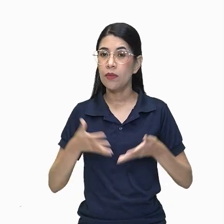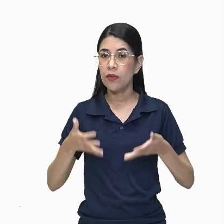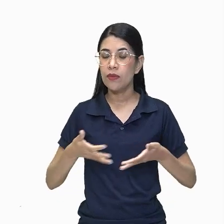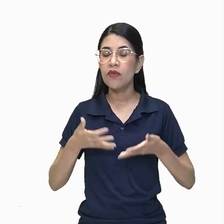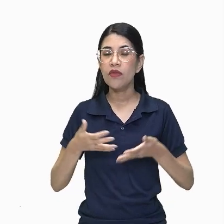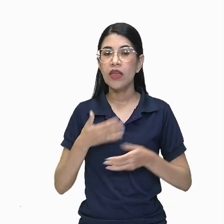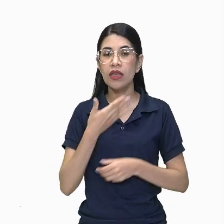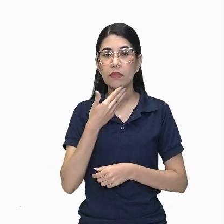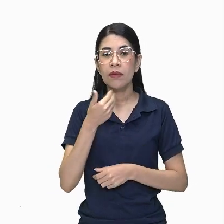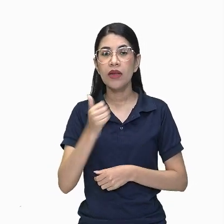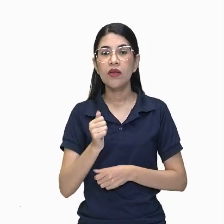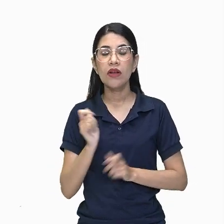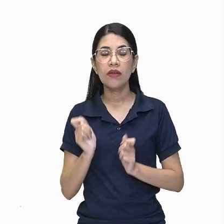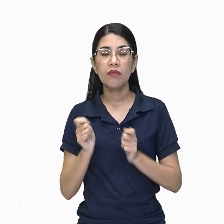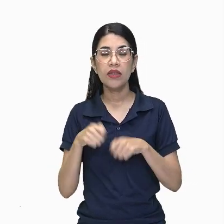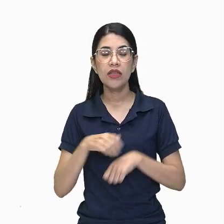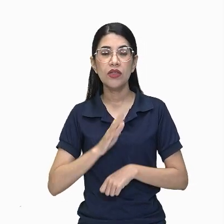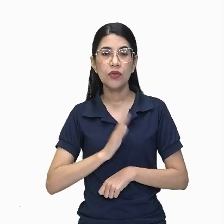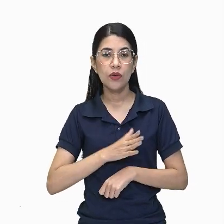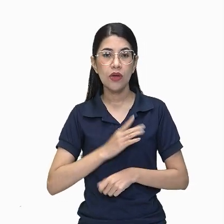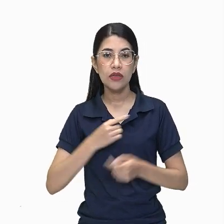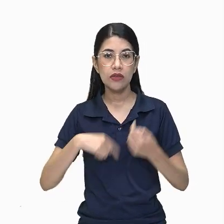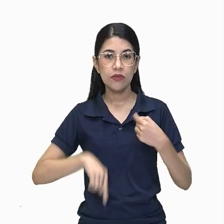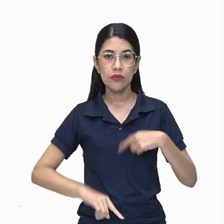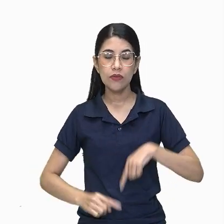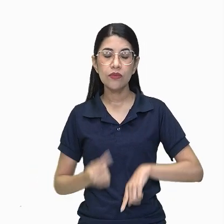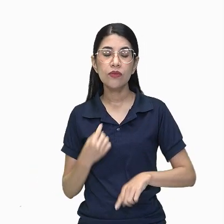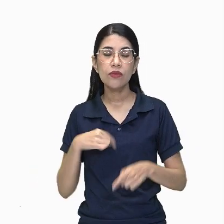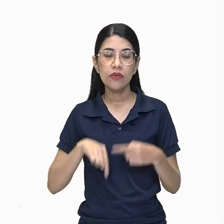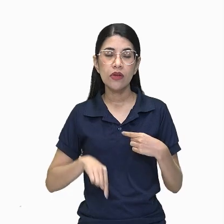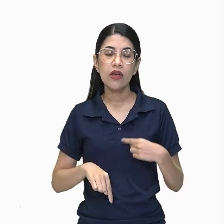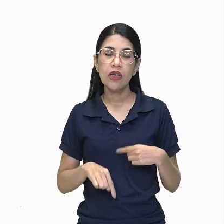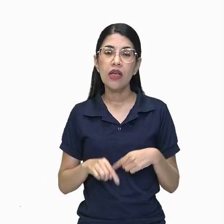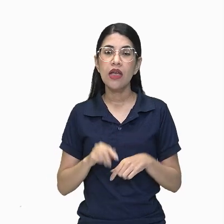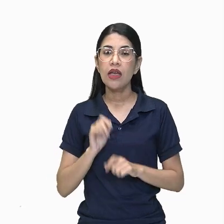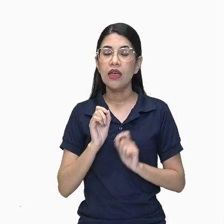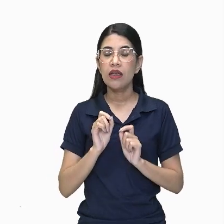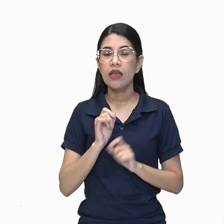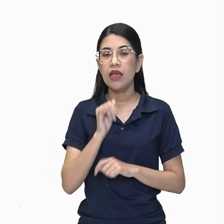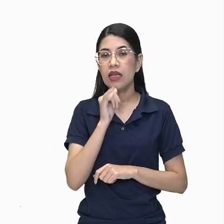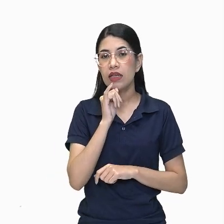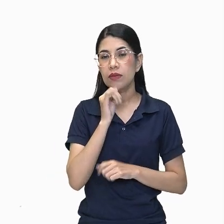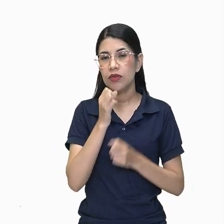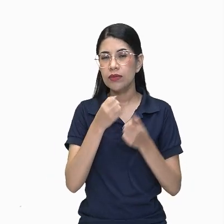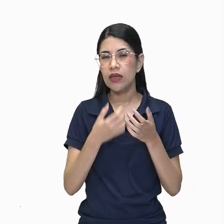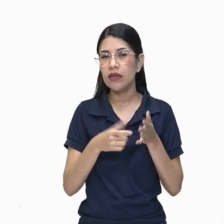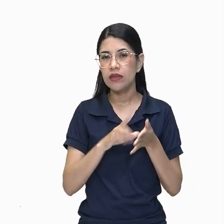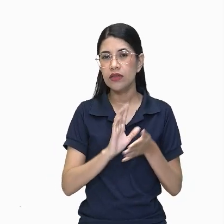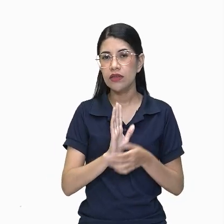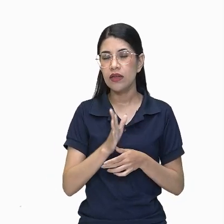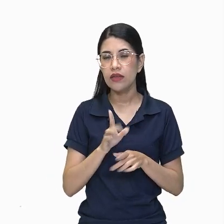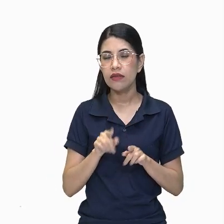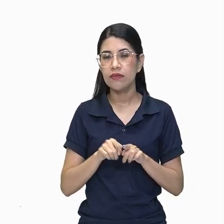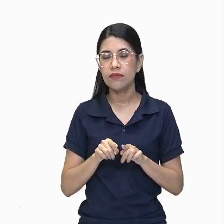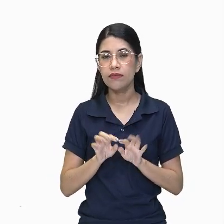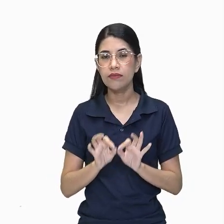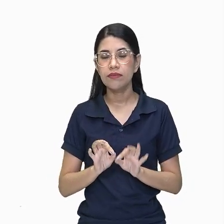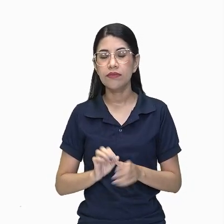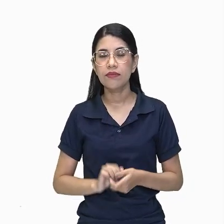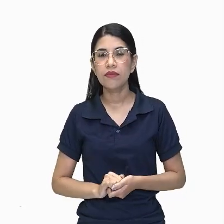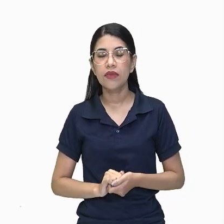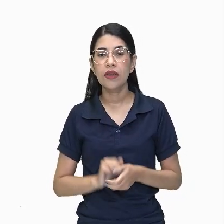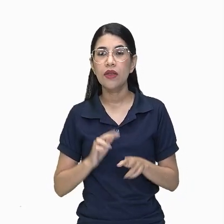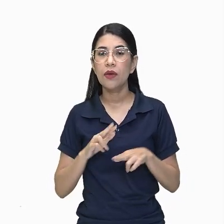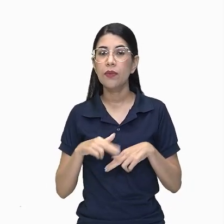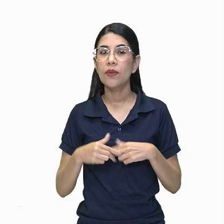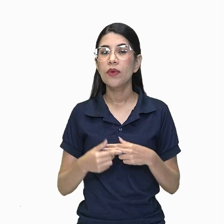promover a melhora da capacidade cardiovascular, que é aquilo que eu acabei de citar para vocês, né? Por